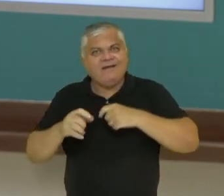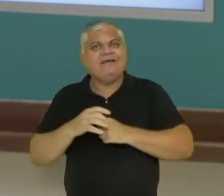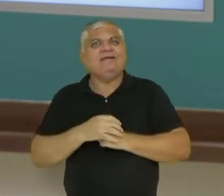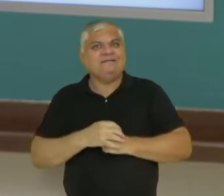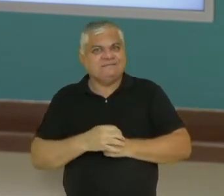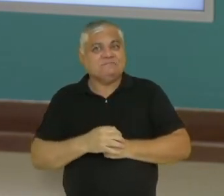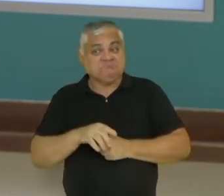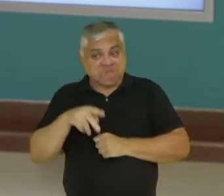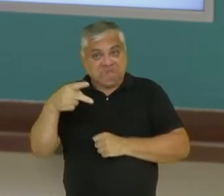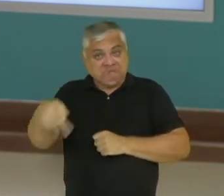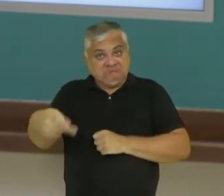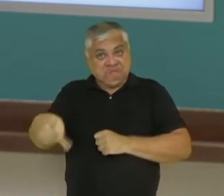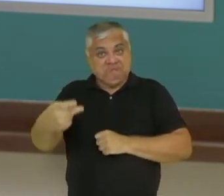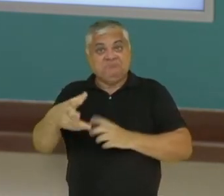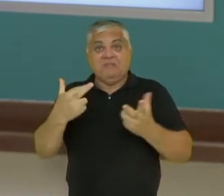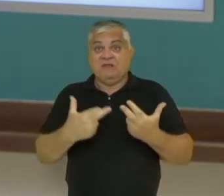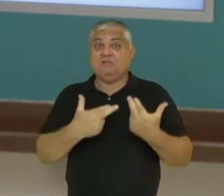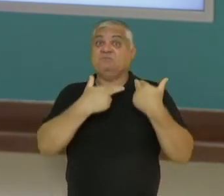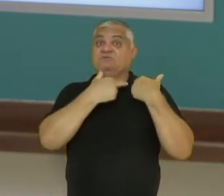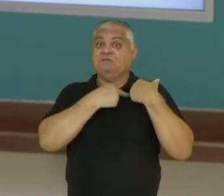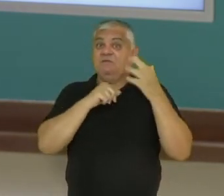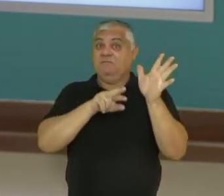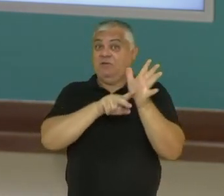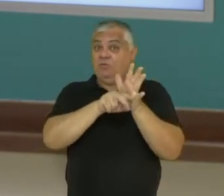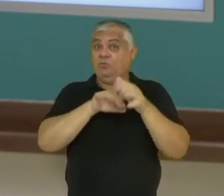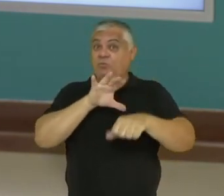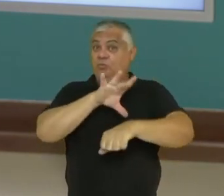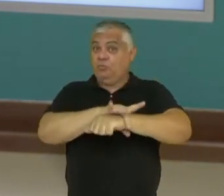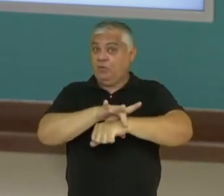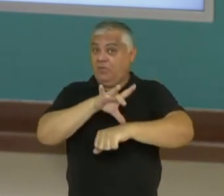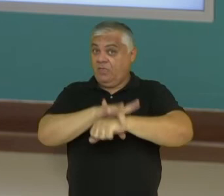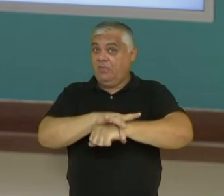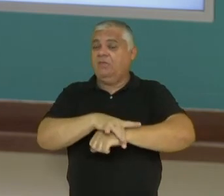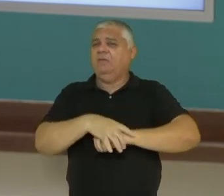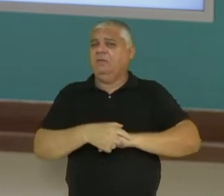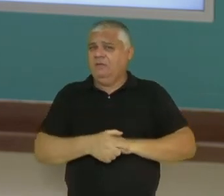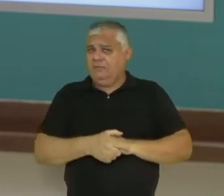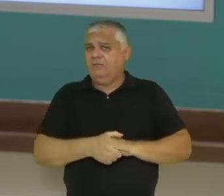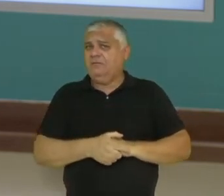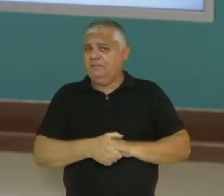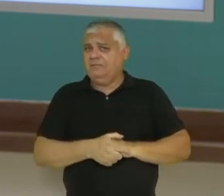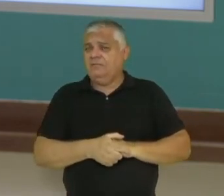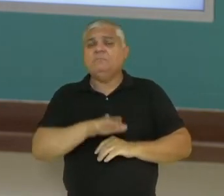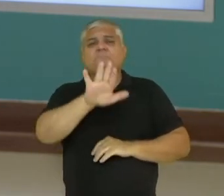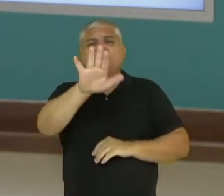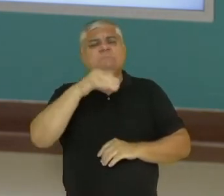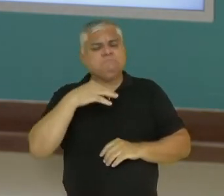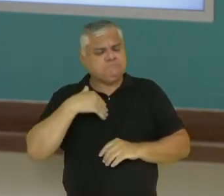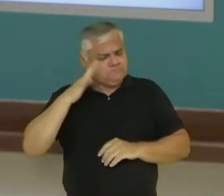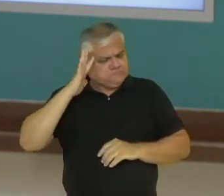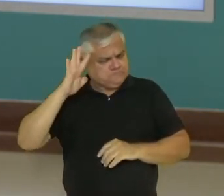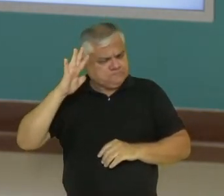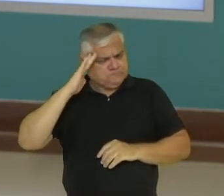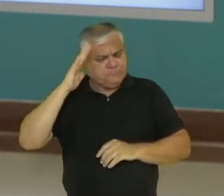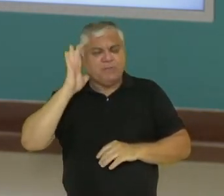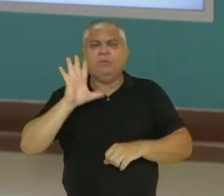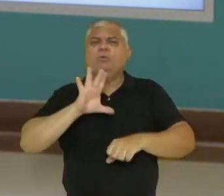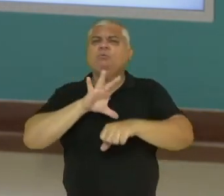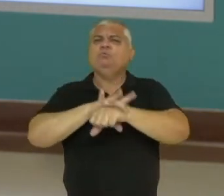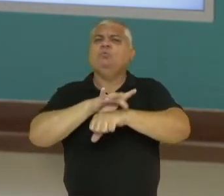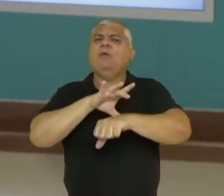são responsáveis por doenças. E se a gente parar para pensar em doenças provocadas